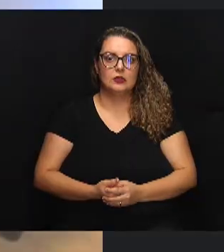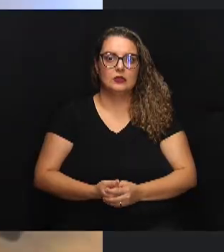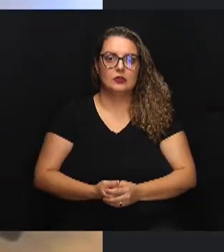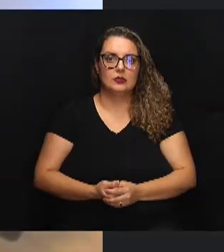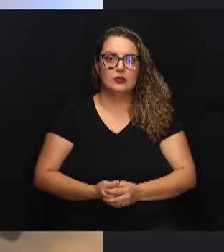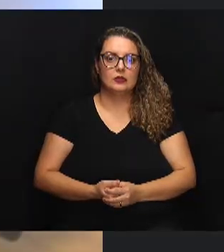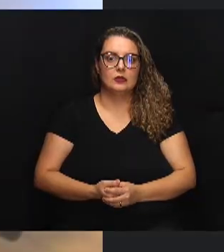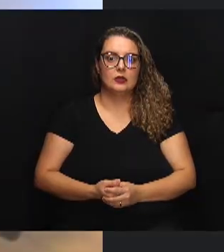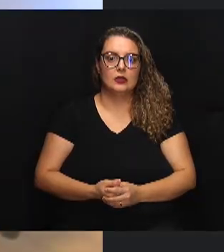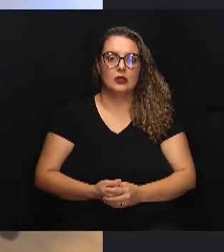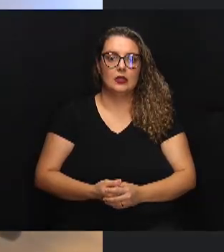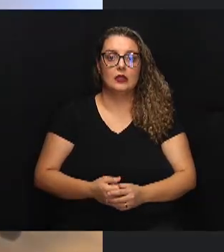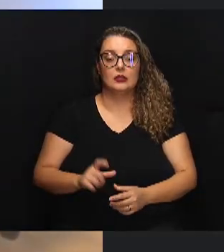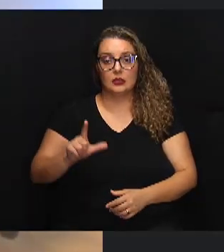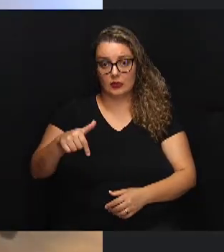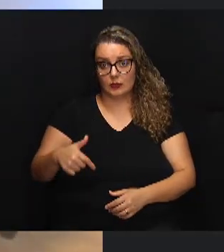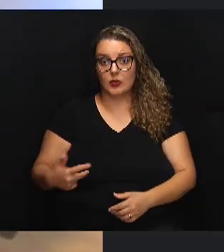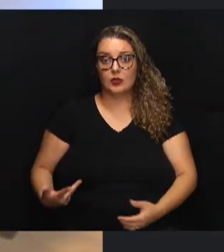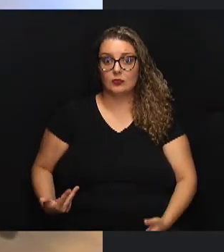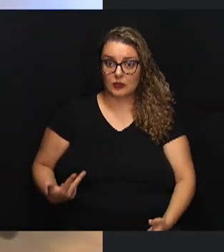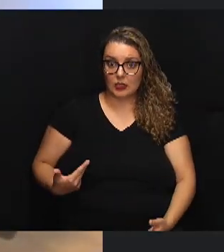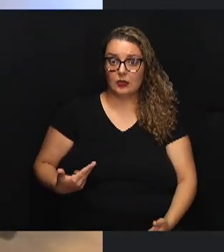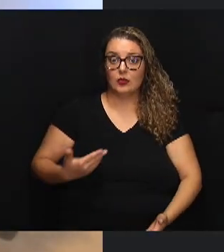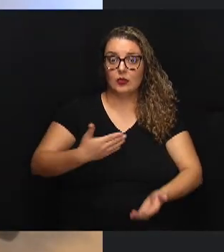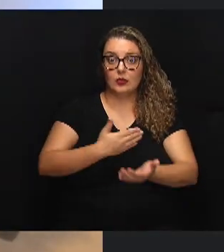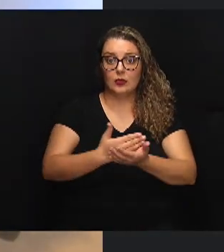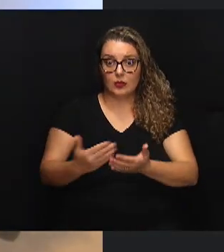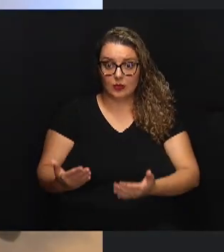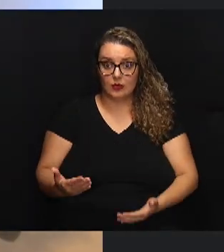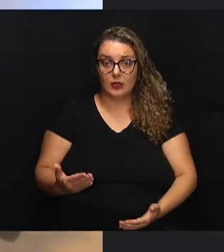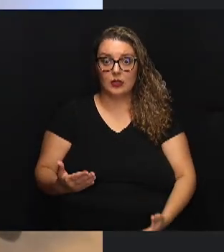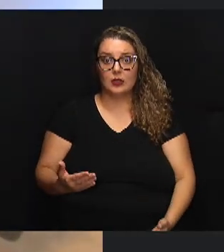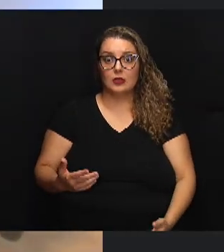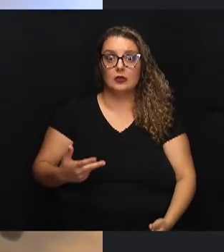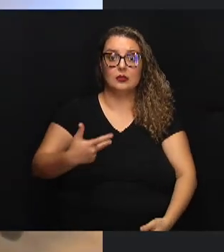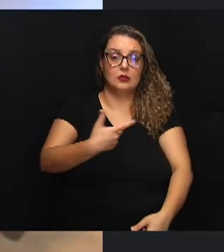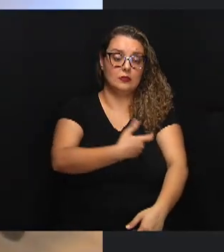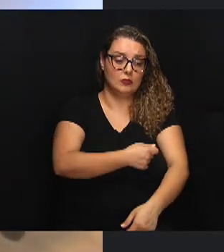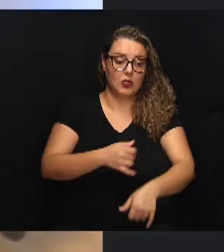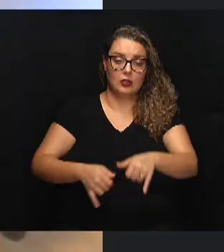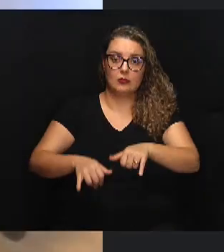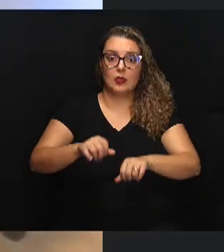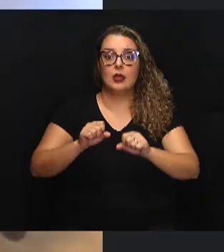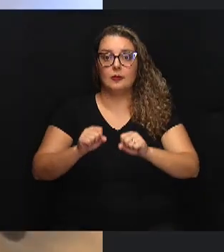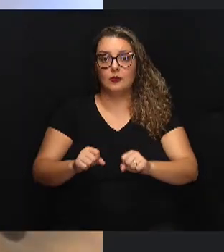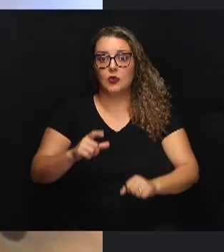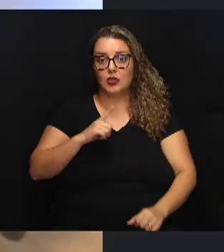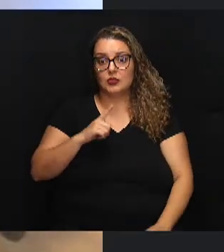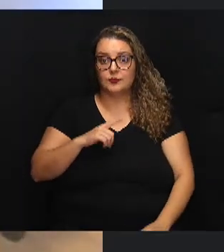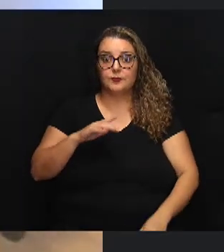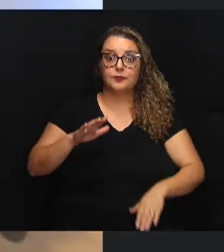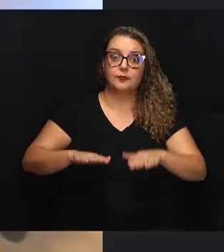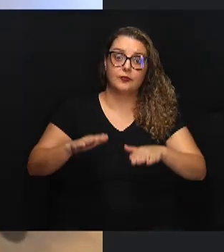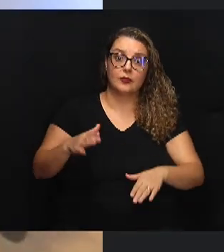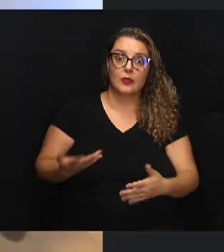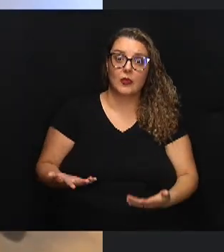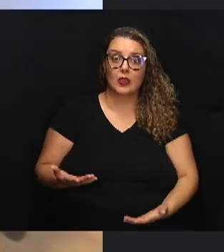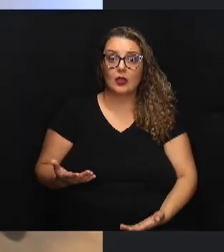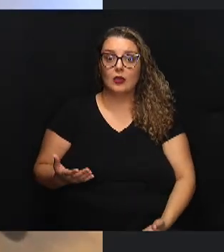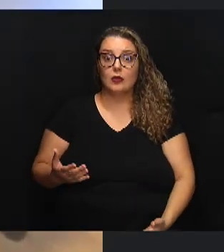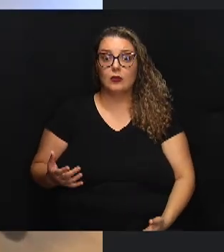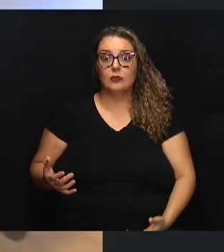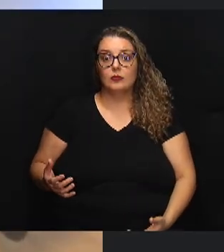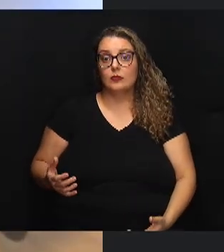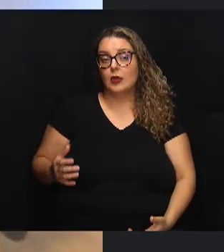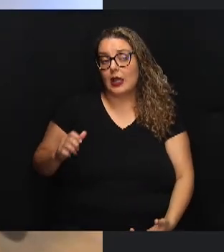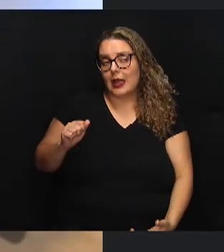Perfeito. Após um procedimento cirúrgico, o paciente que vai ser submetido a uma quimioterapia, ele pode ter ali, às vezes, algum acúmulo de líquido que